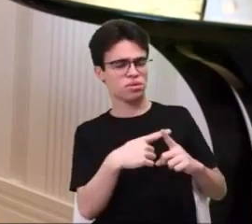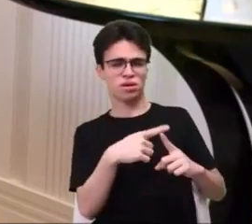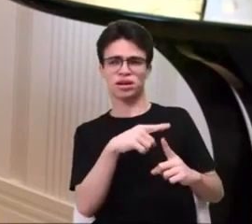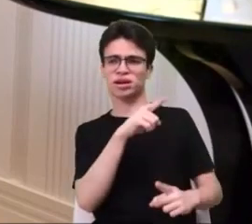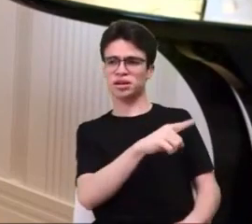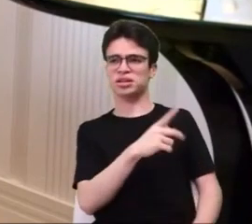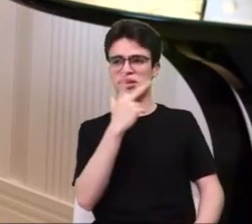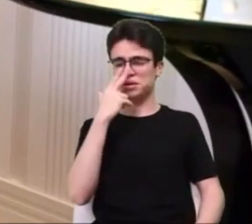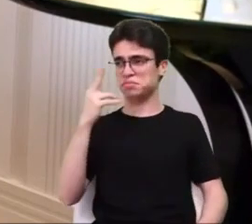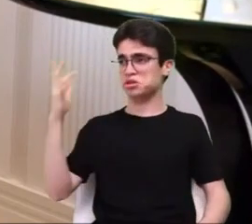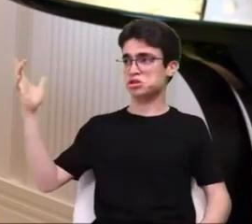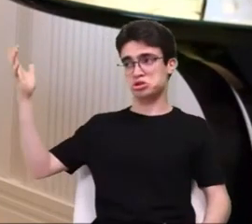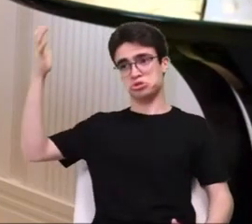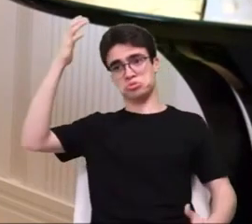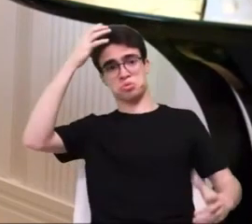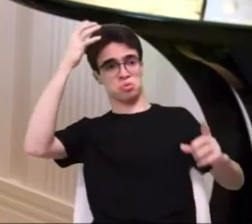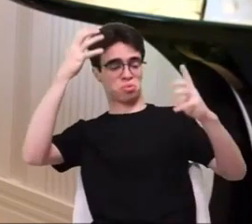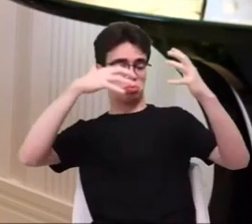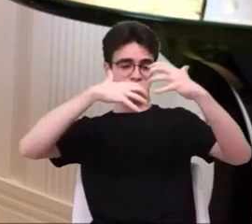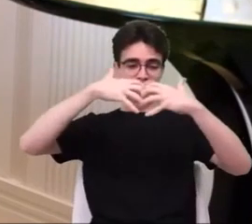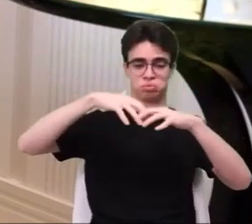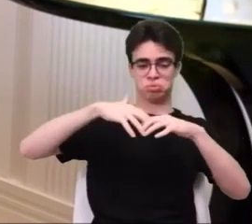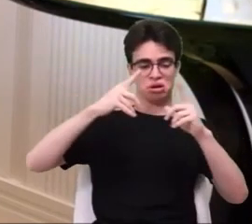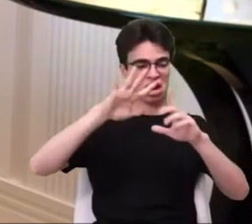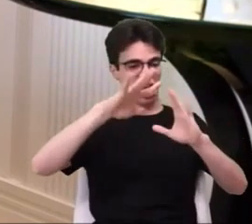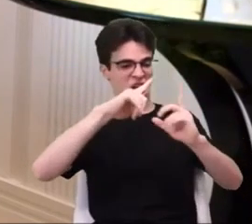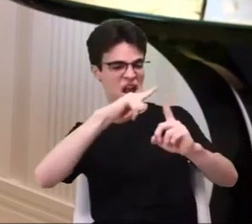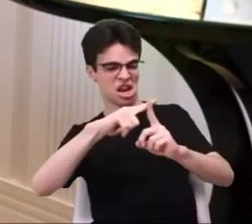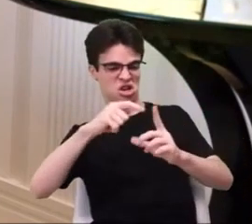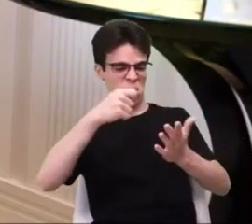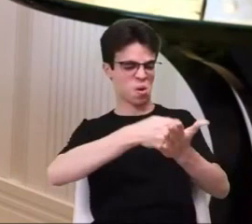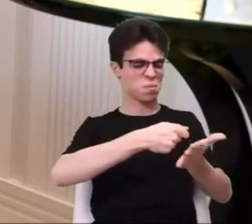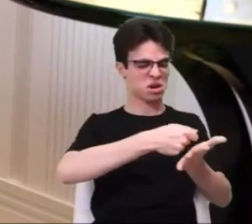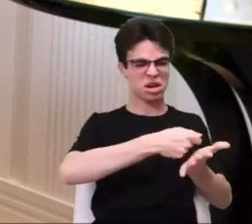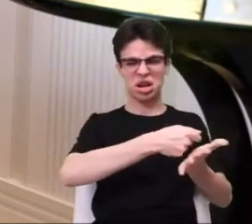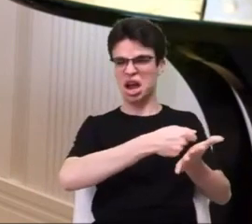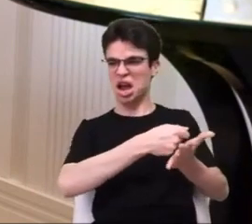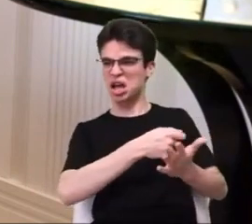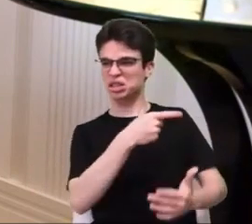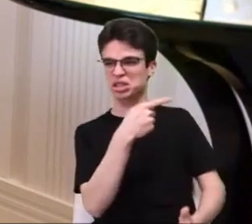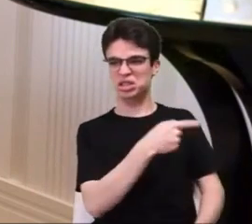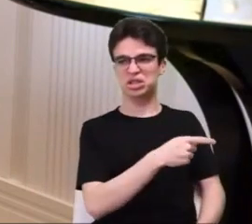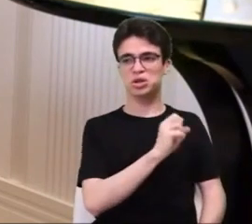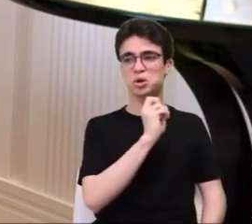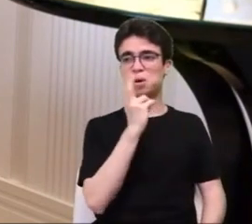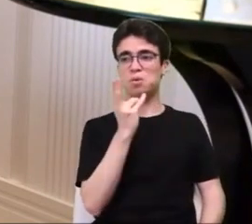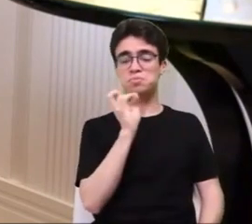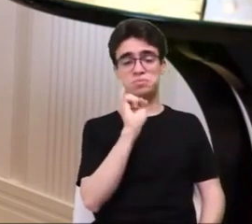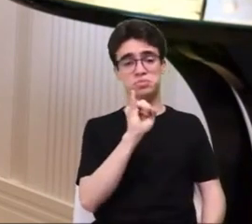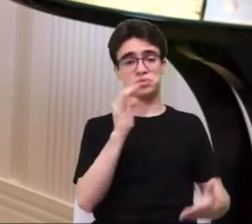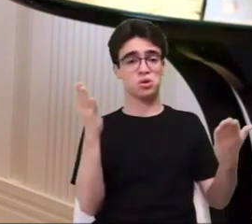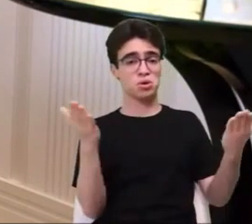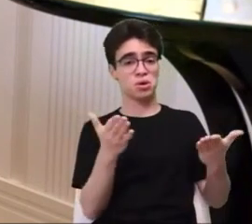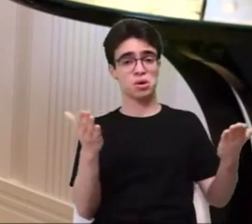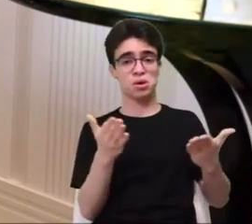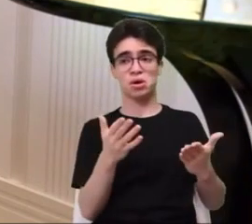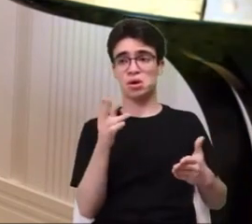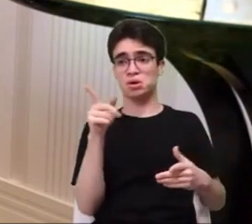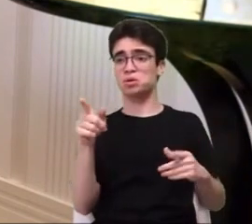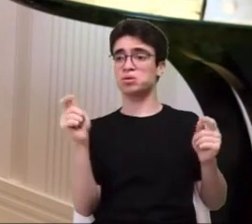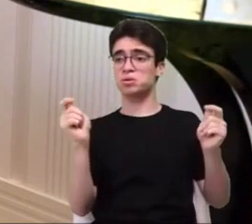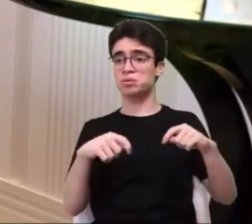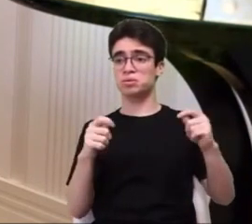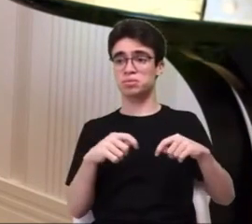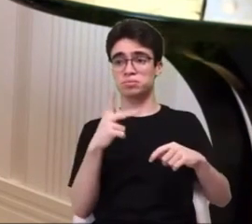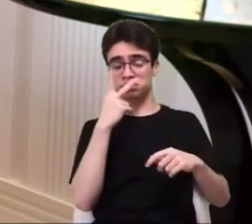uma lavagem cerebral, porque a igreja está obrigando ele, ou quem sabe até porque hoje é fonte de você